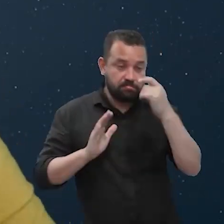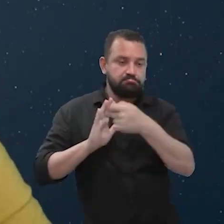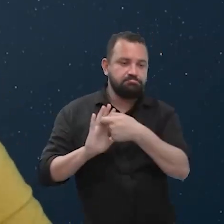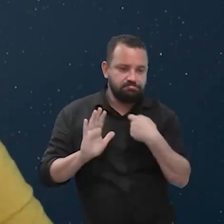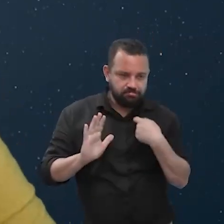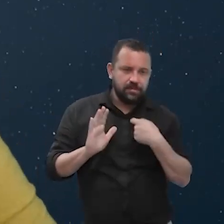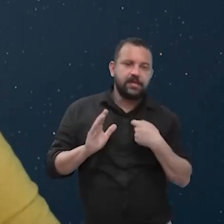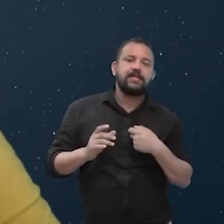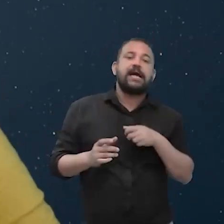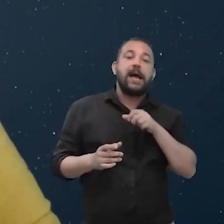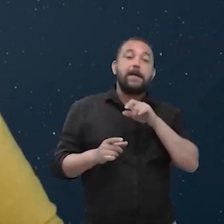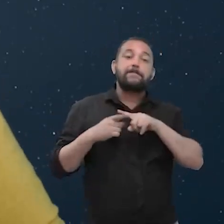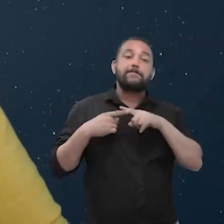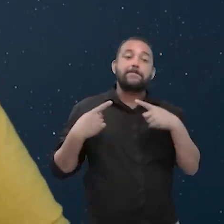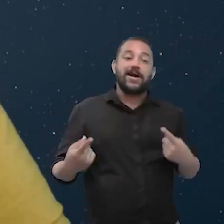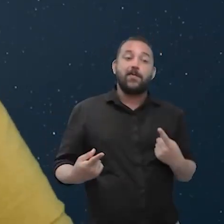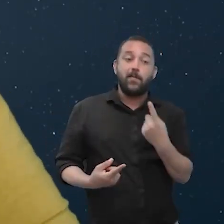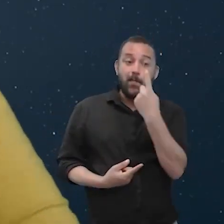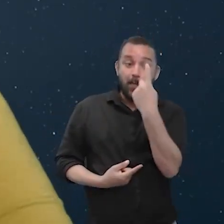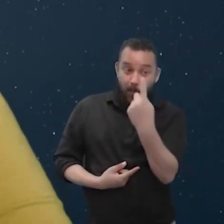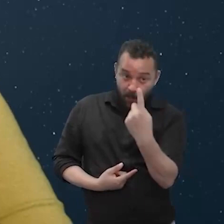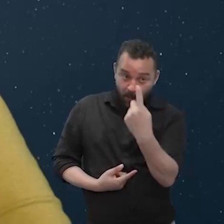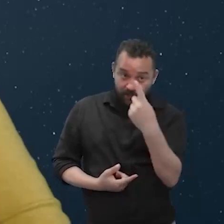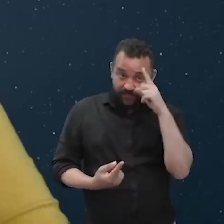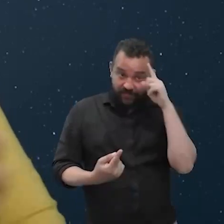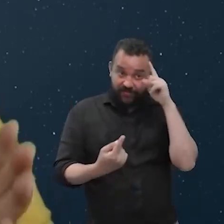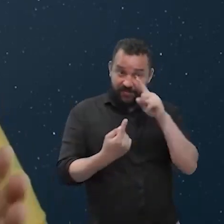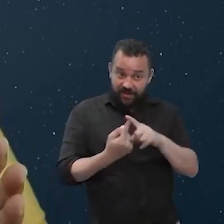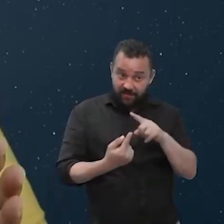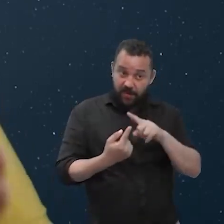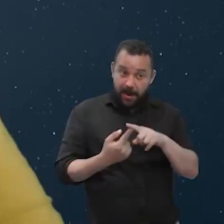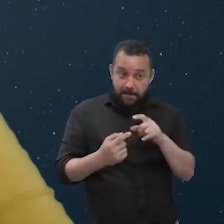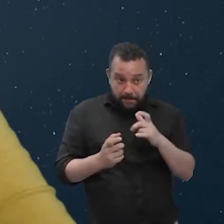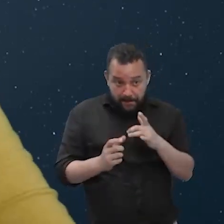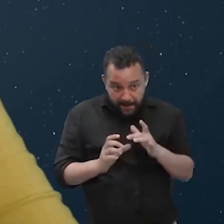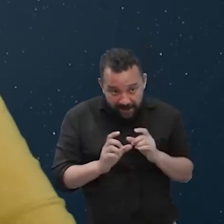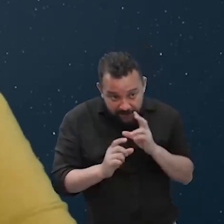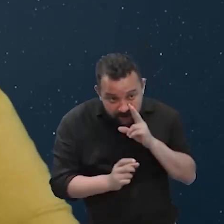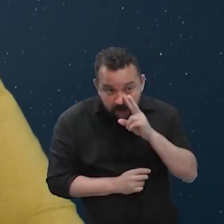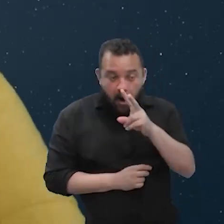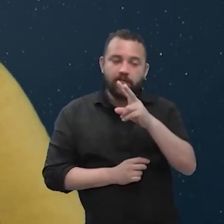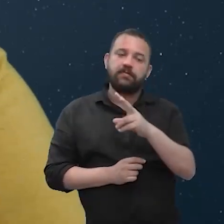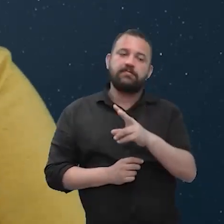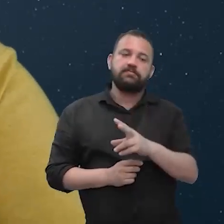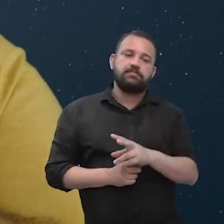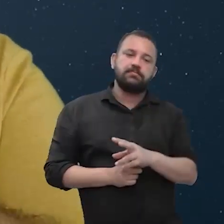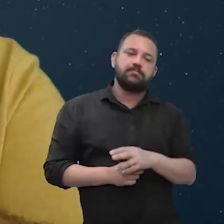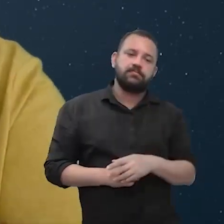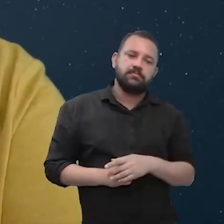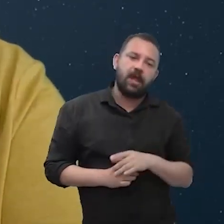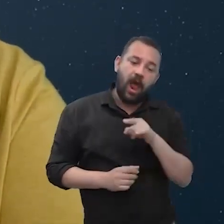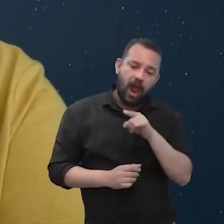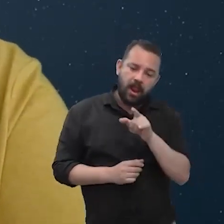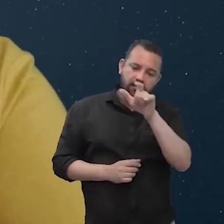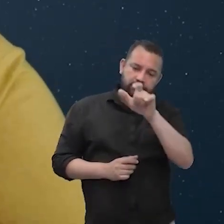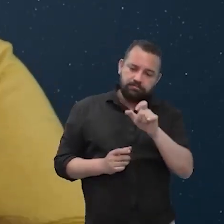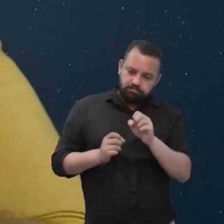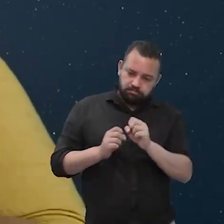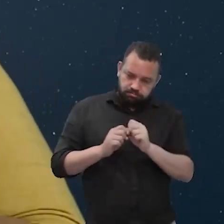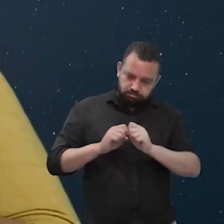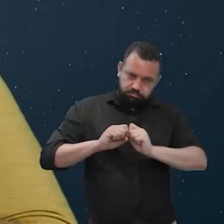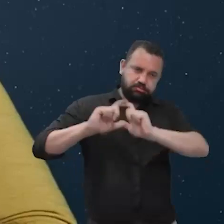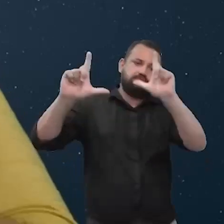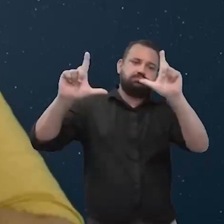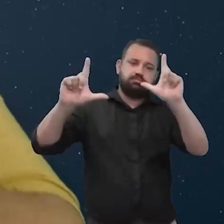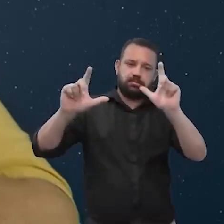uma função será predominante. Será aquela que você vai dizer, olha, o texto, ele